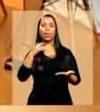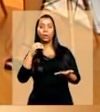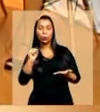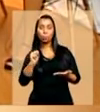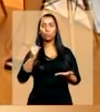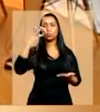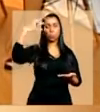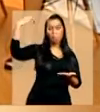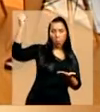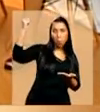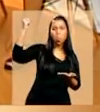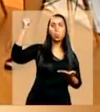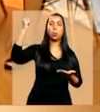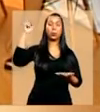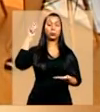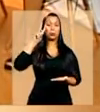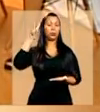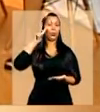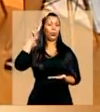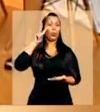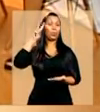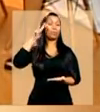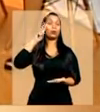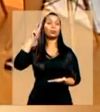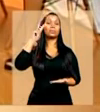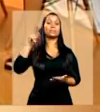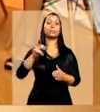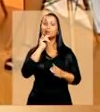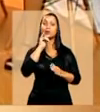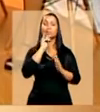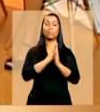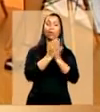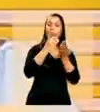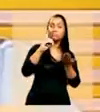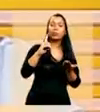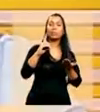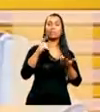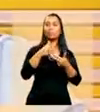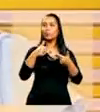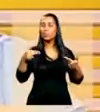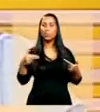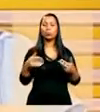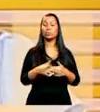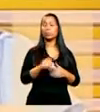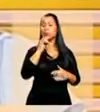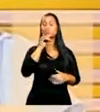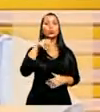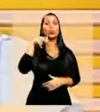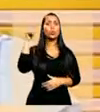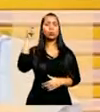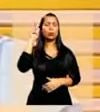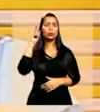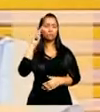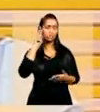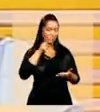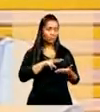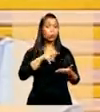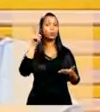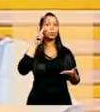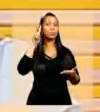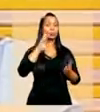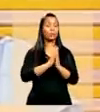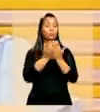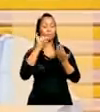né? Os heróis, né? Isso, as histórias, as aventuras da Bíblia. Eu nunca tinha ouvido uma história